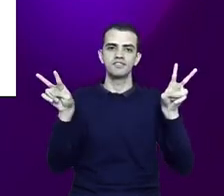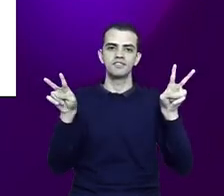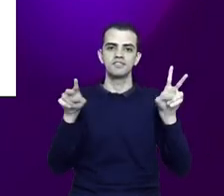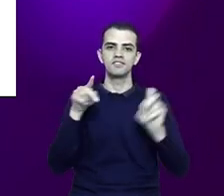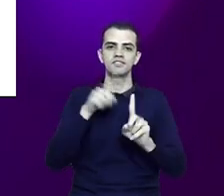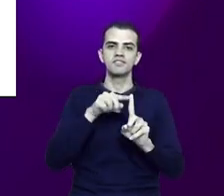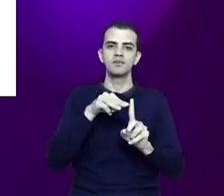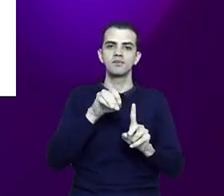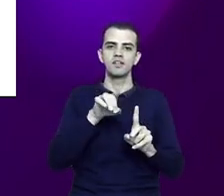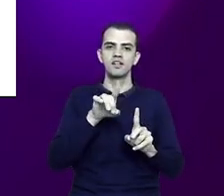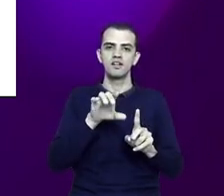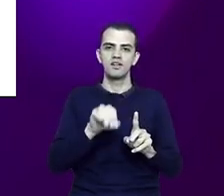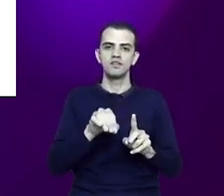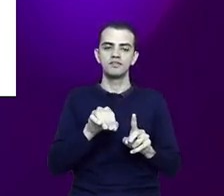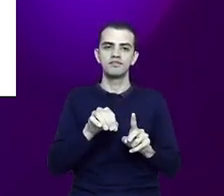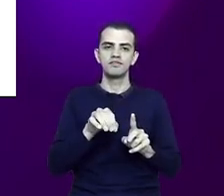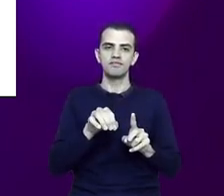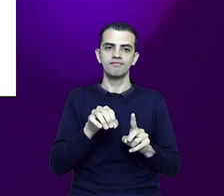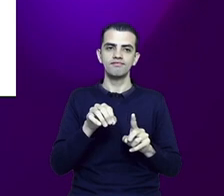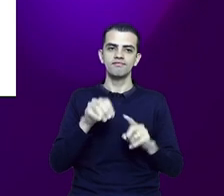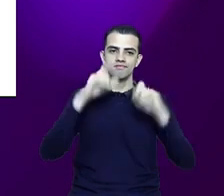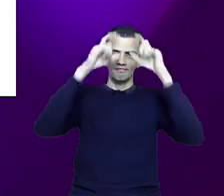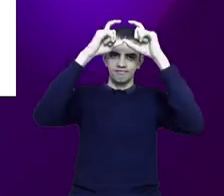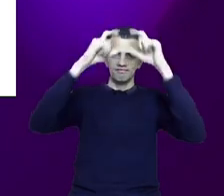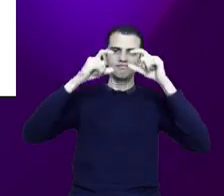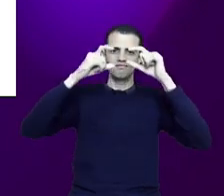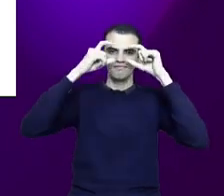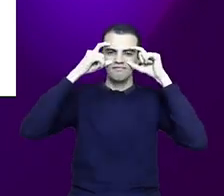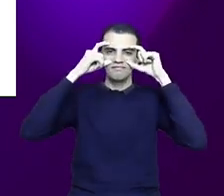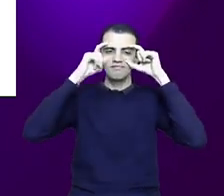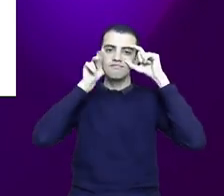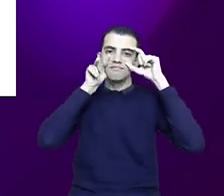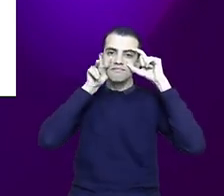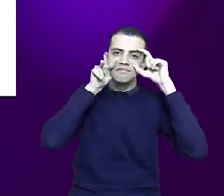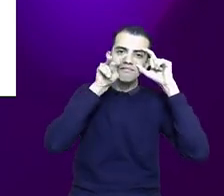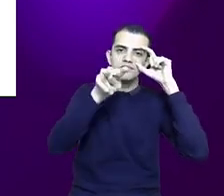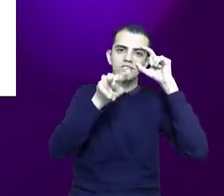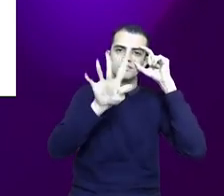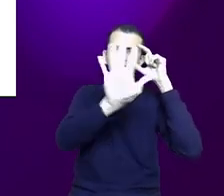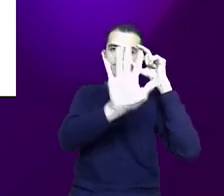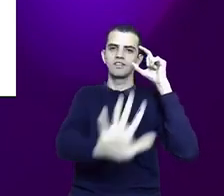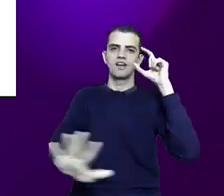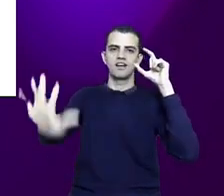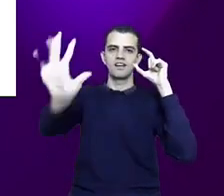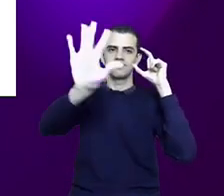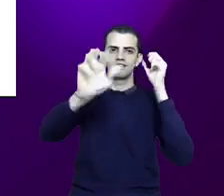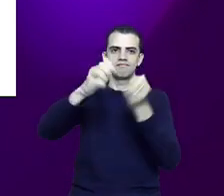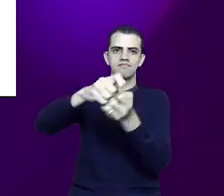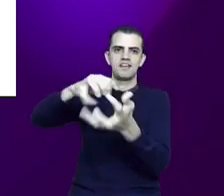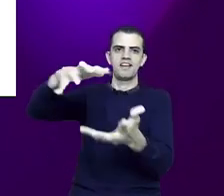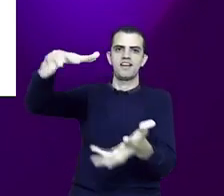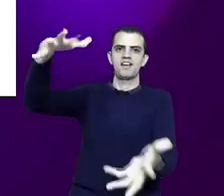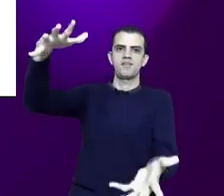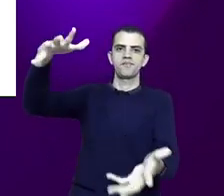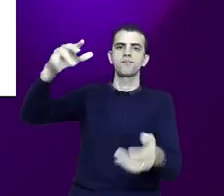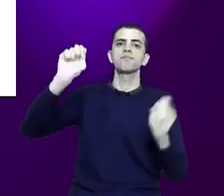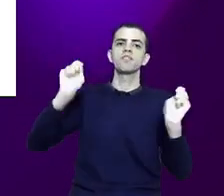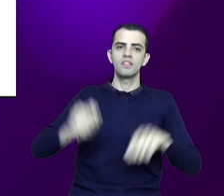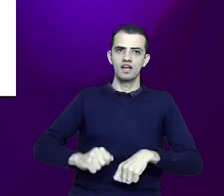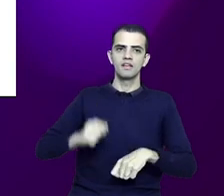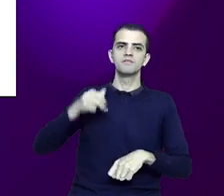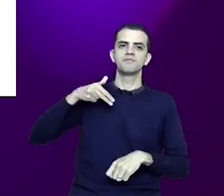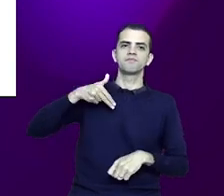modelo, olhando para um holograma posicionado na frente dele, onde ele podia se deslocar,